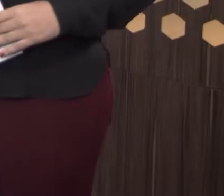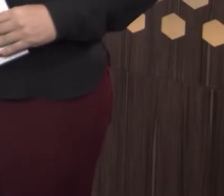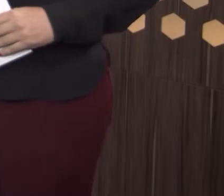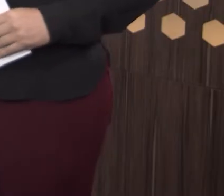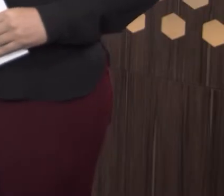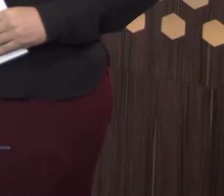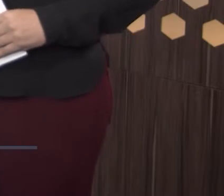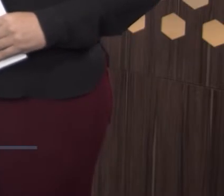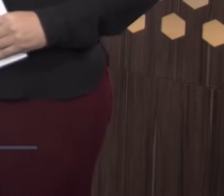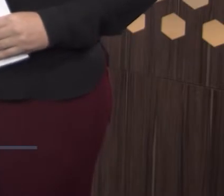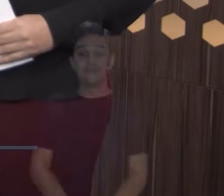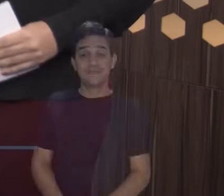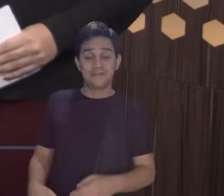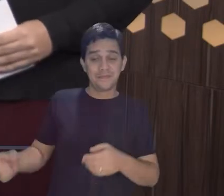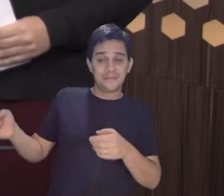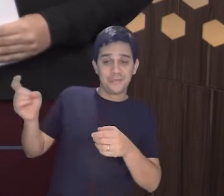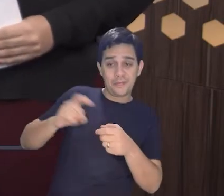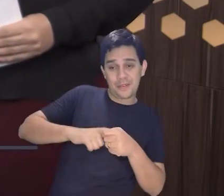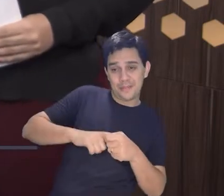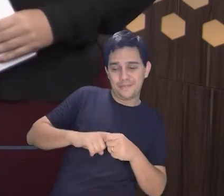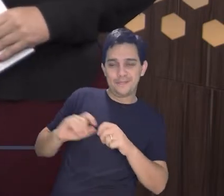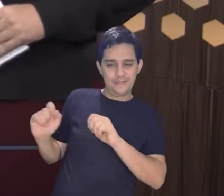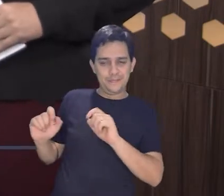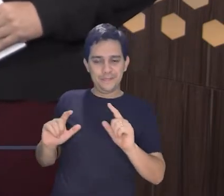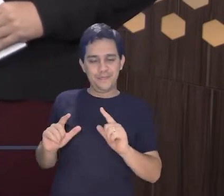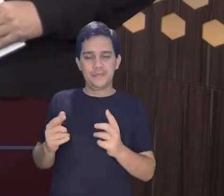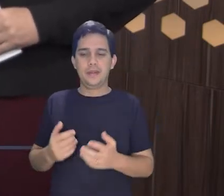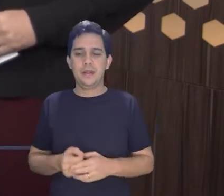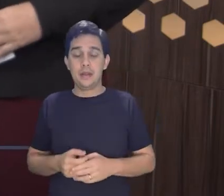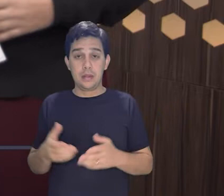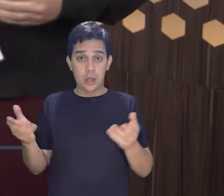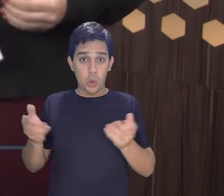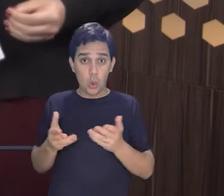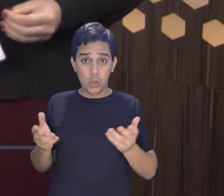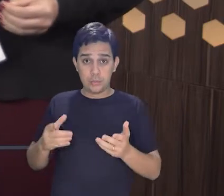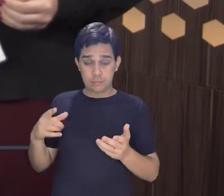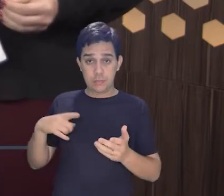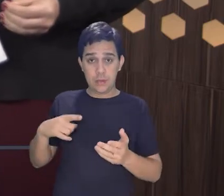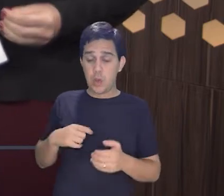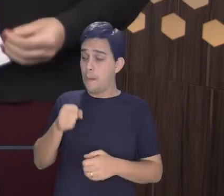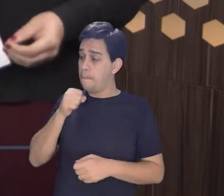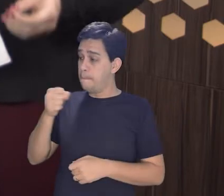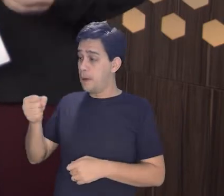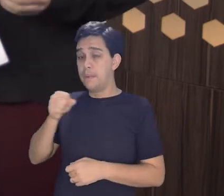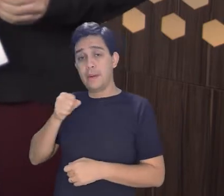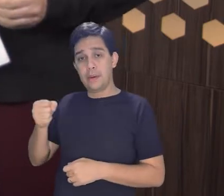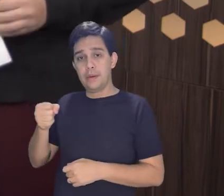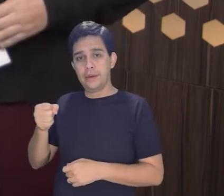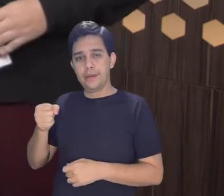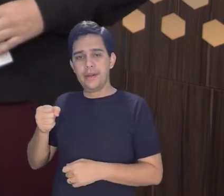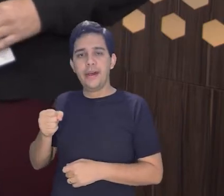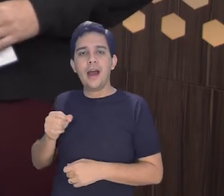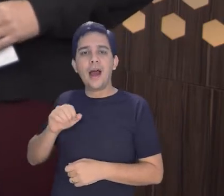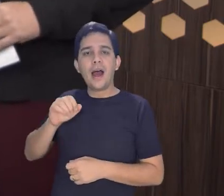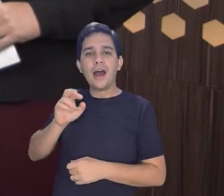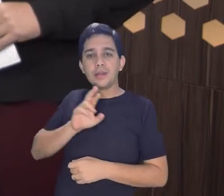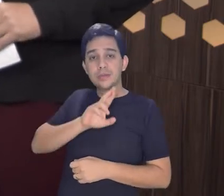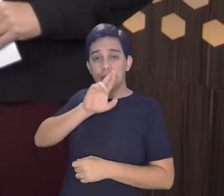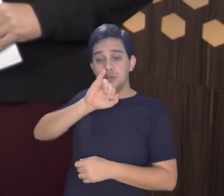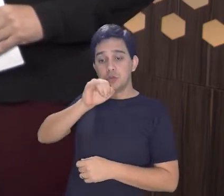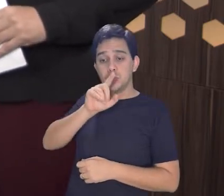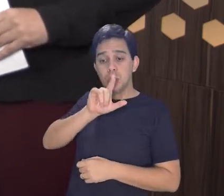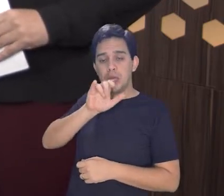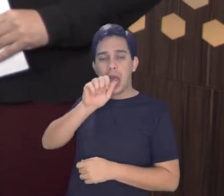Estamos de volta. E agora, no nosso bloco de entrevistas, você vai acompanhar uma conversa que a Juliana Duarte teve com